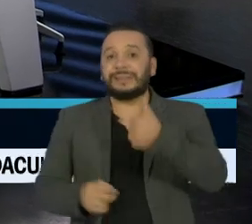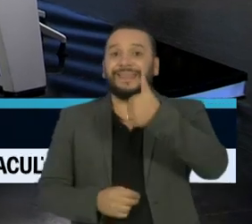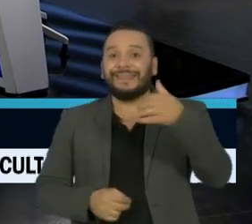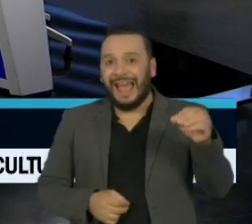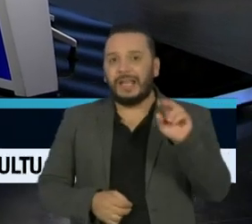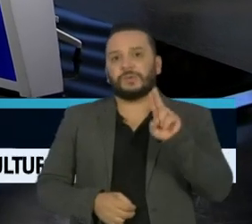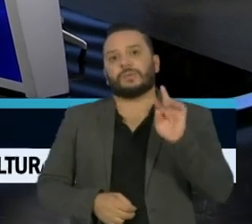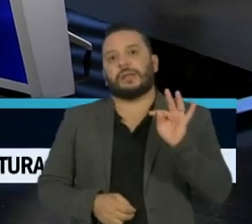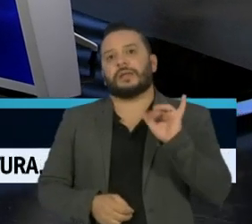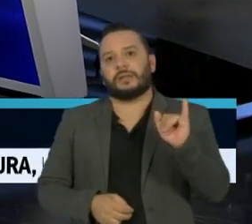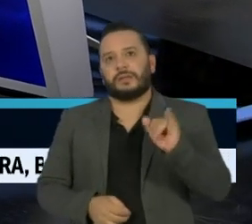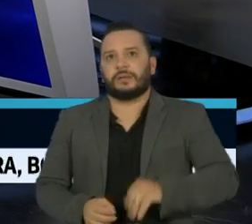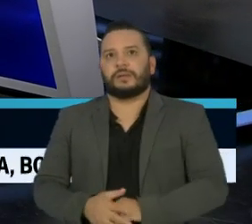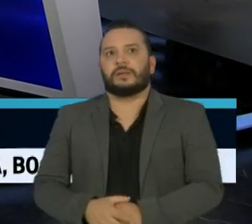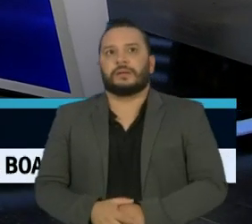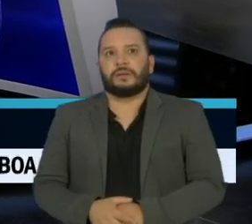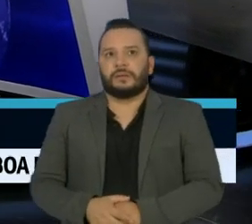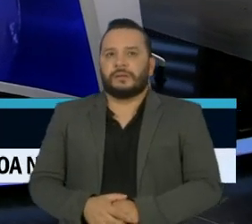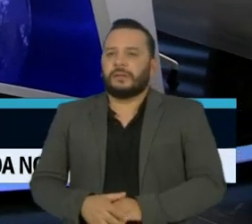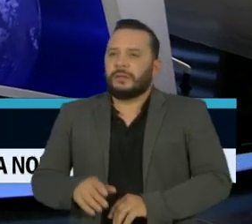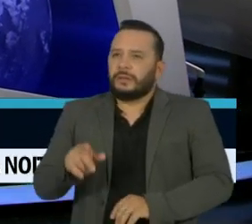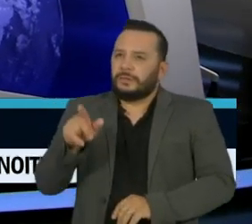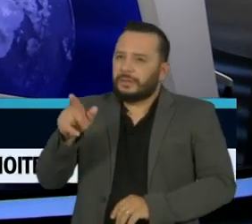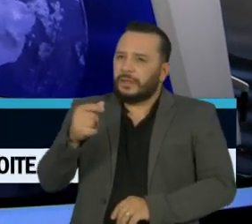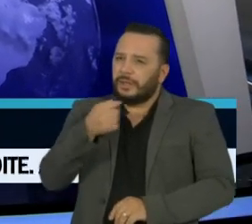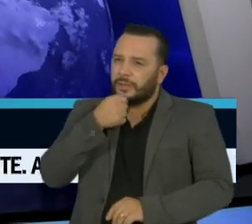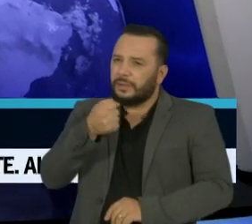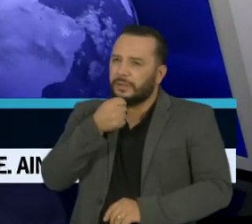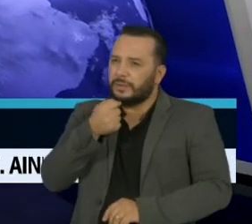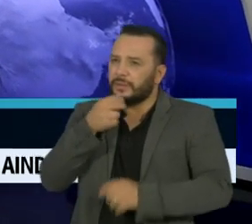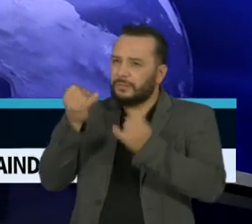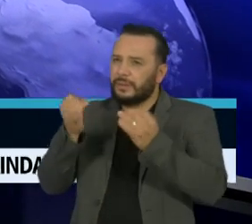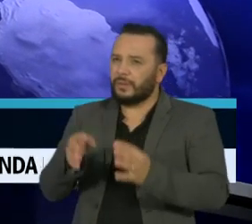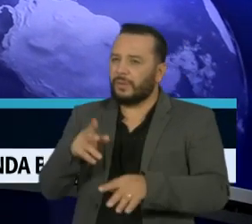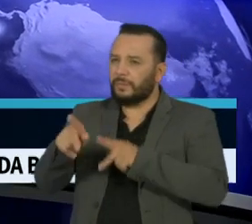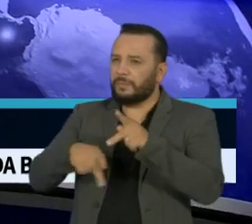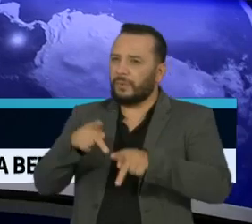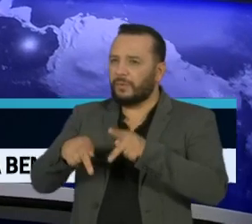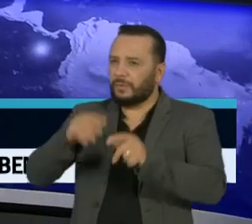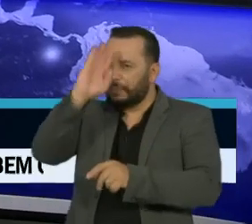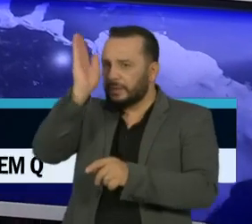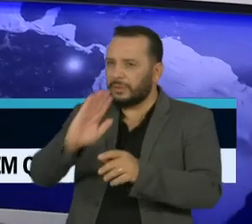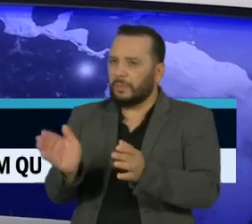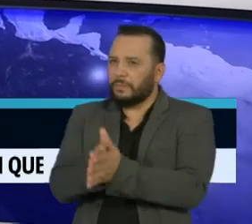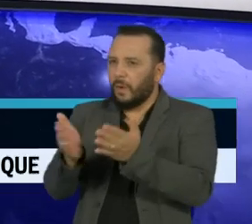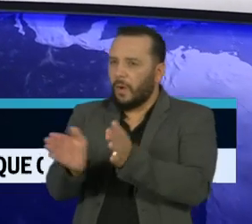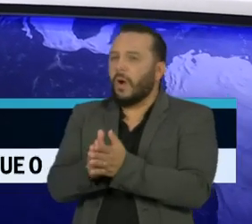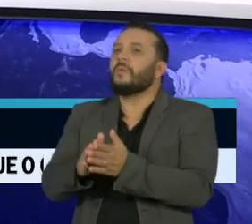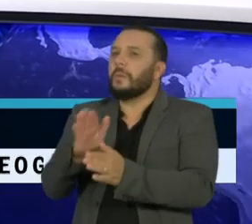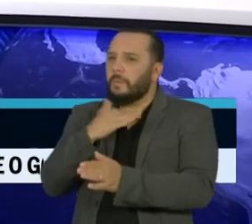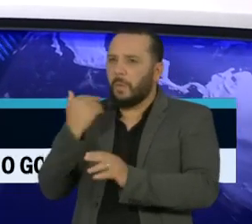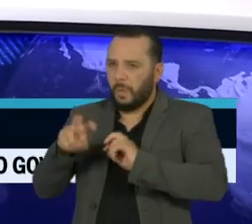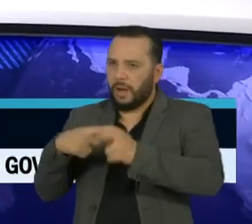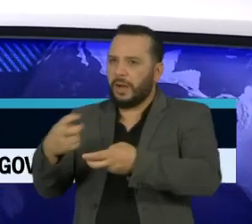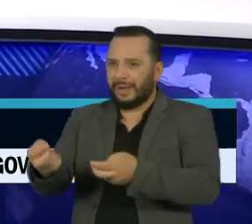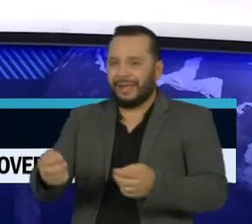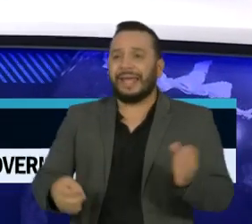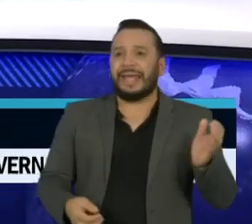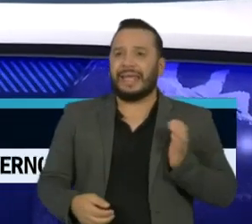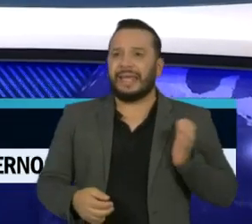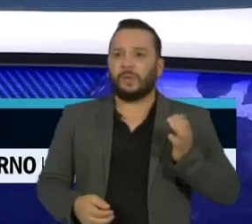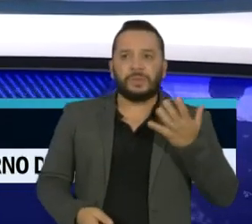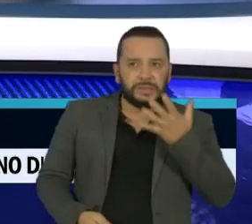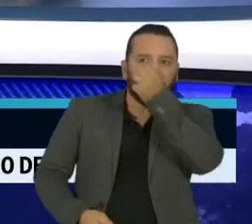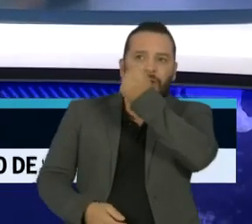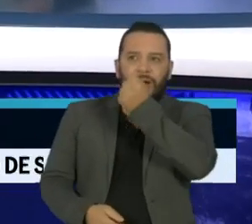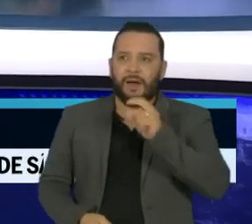o doutor gonçalo durante uma entrevista ao senhor chegou a dizer que brasileiros pobres vão morrer e brasileiros ricos vão se